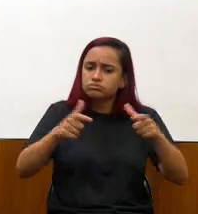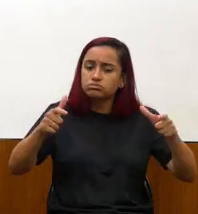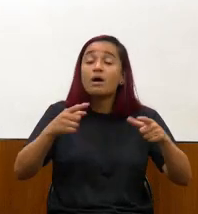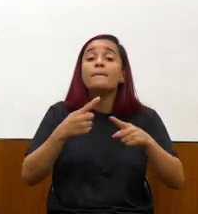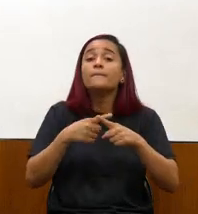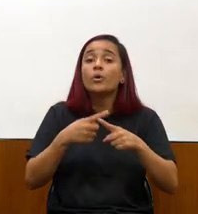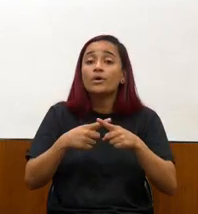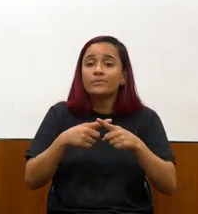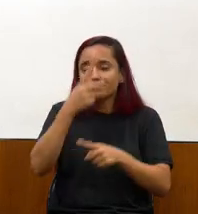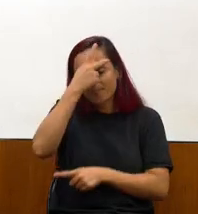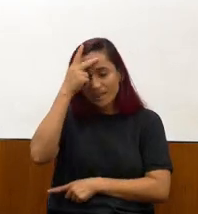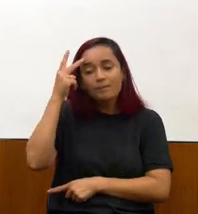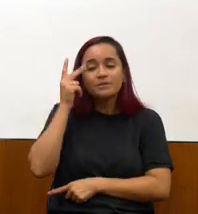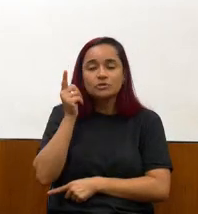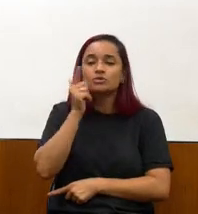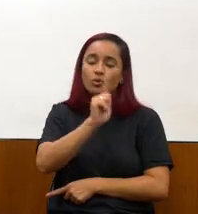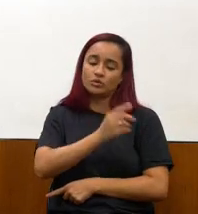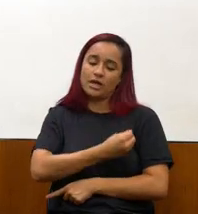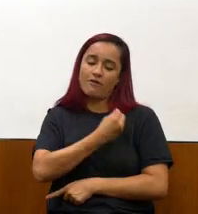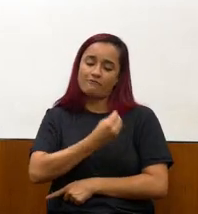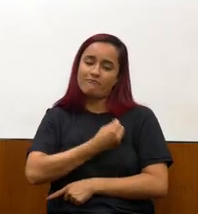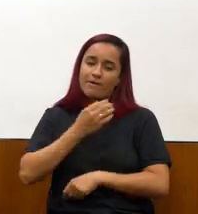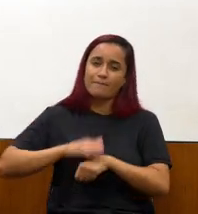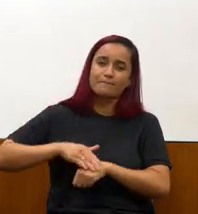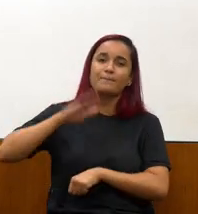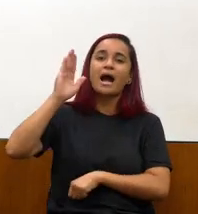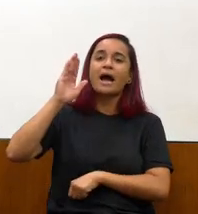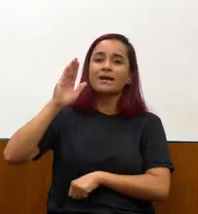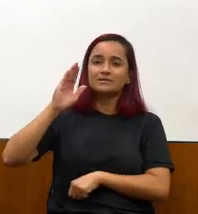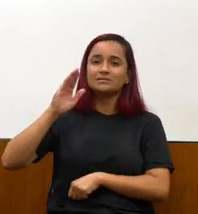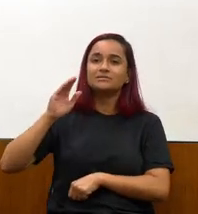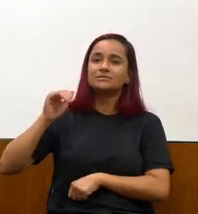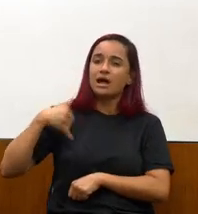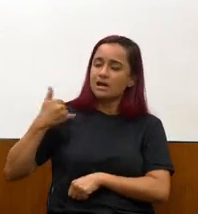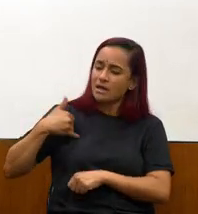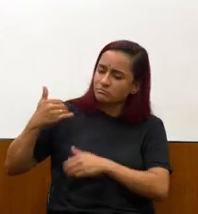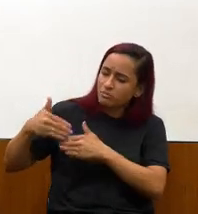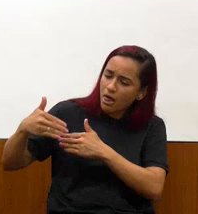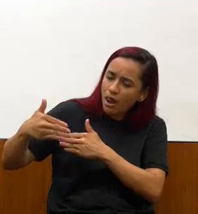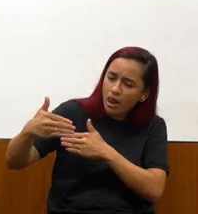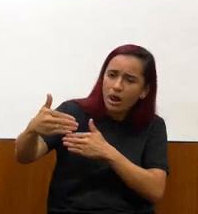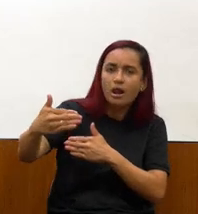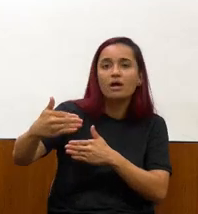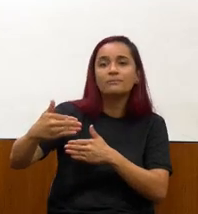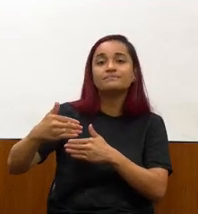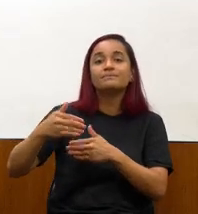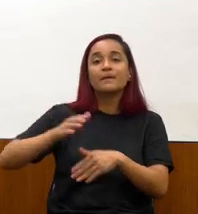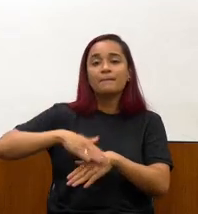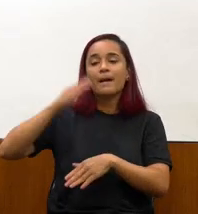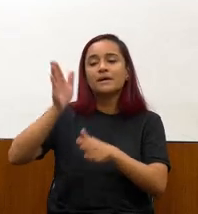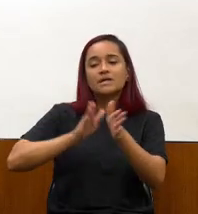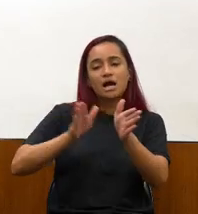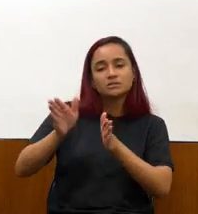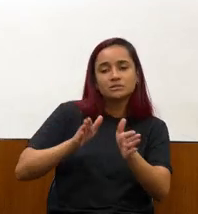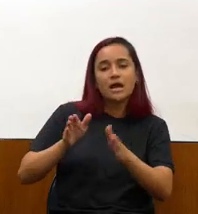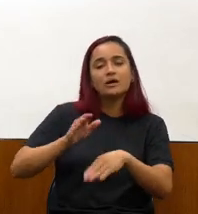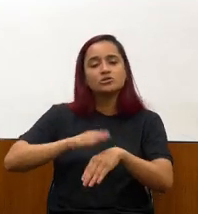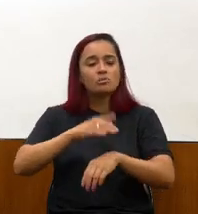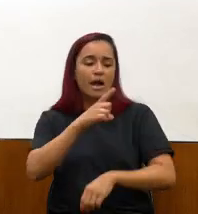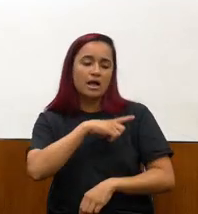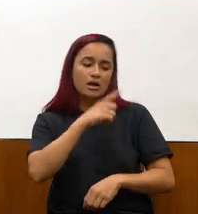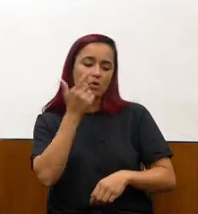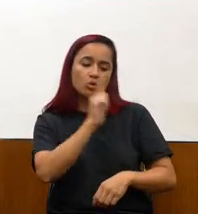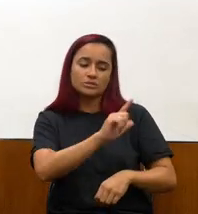mais. Porque justamente elas estão tendo acesso a acessibilidades no dia a dia e estão tendo mais tempo de vida, e